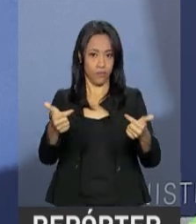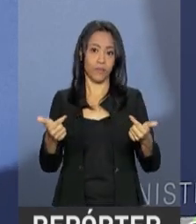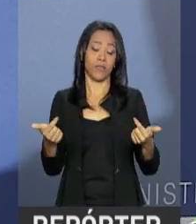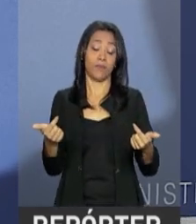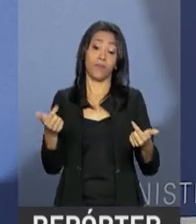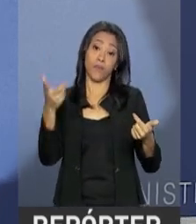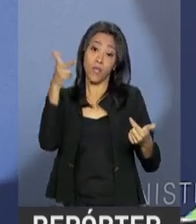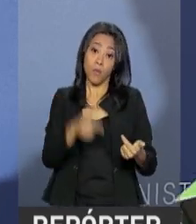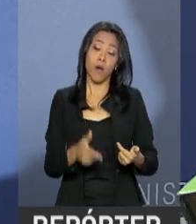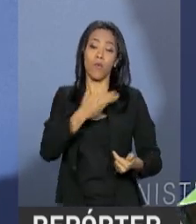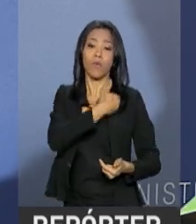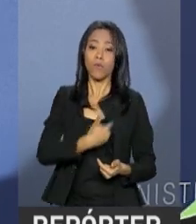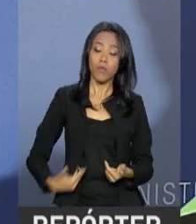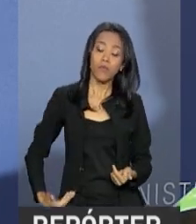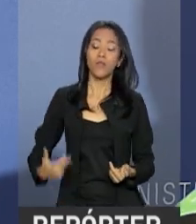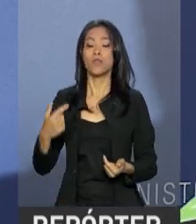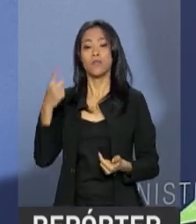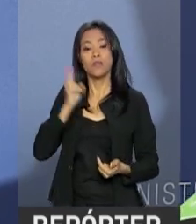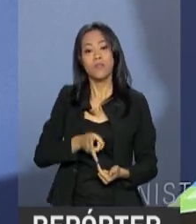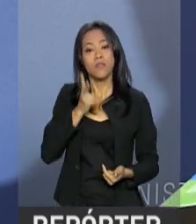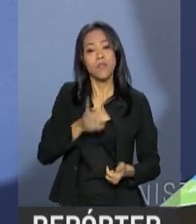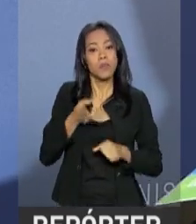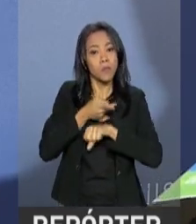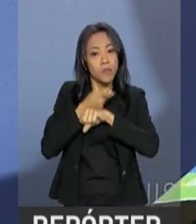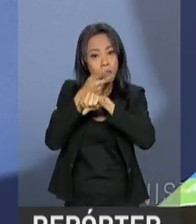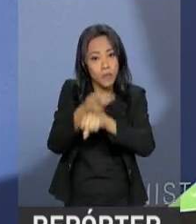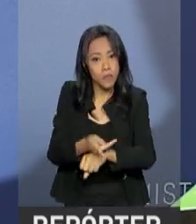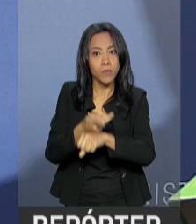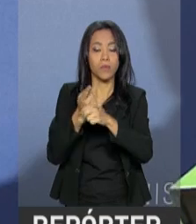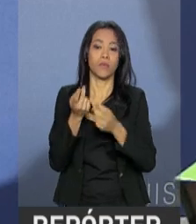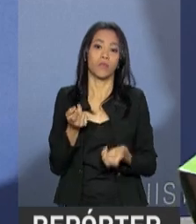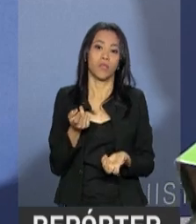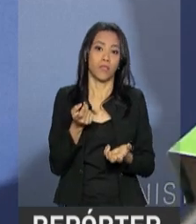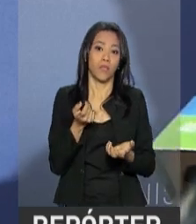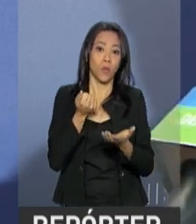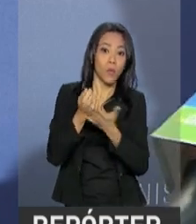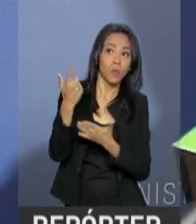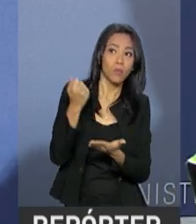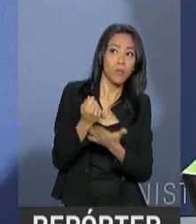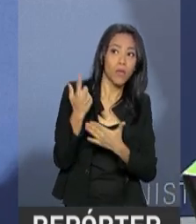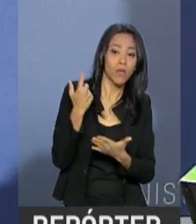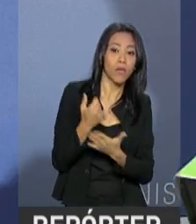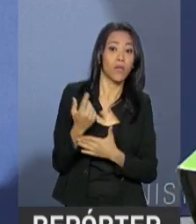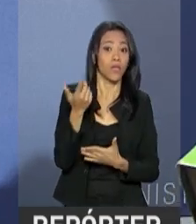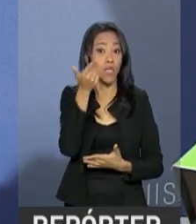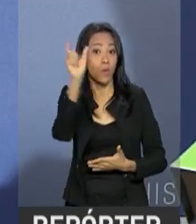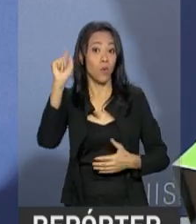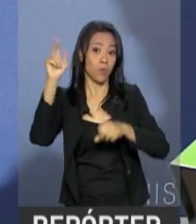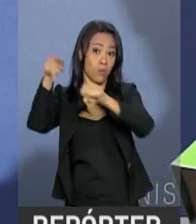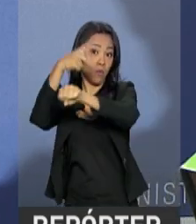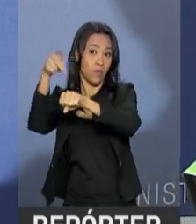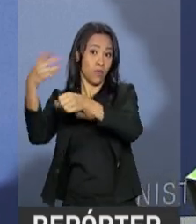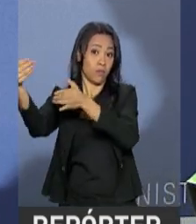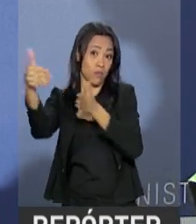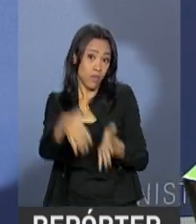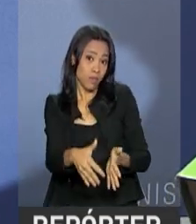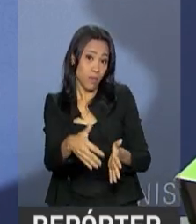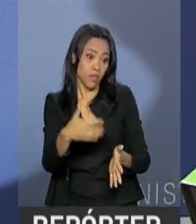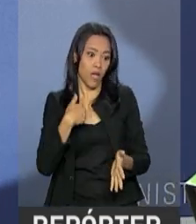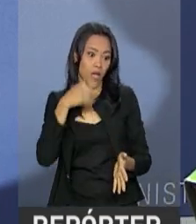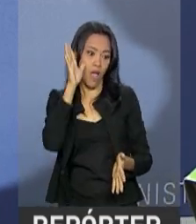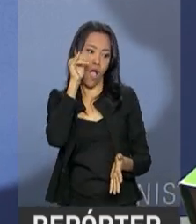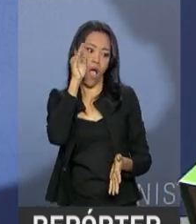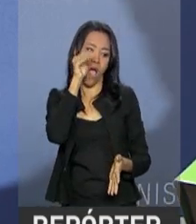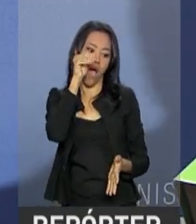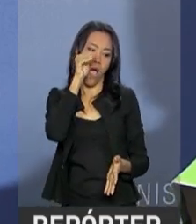ele procura é fazer sua aquisição e já o outro país da paz enquanto isso o outro parceiro e já começa a ter um mercado